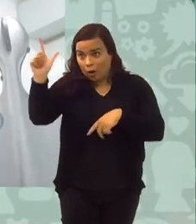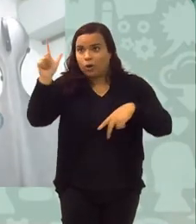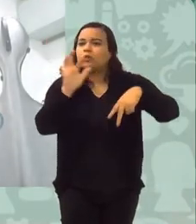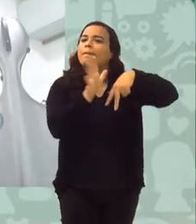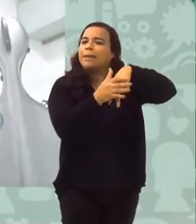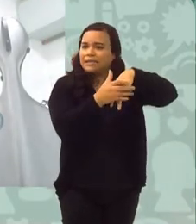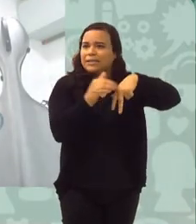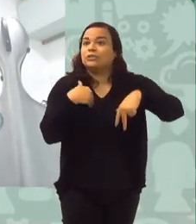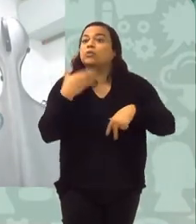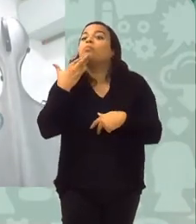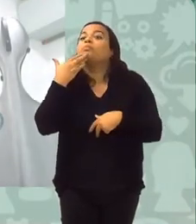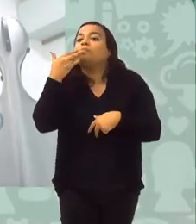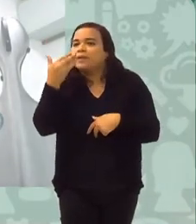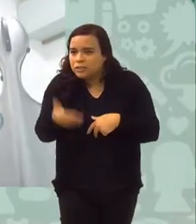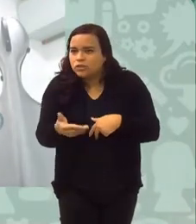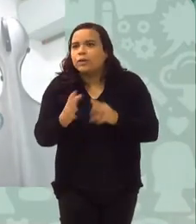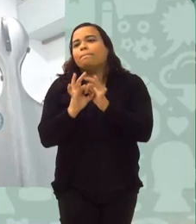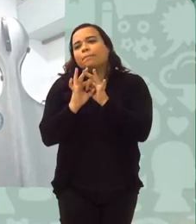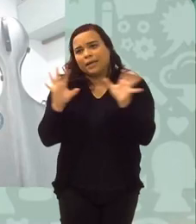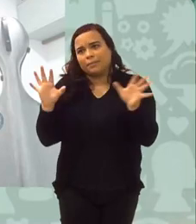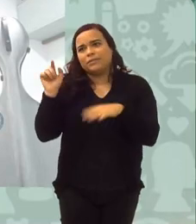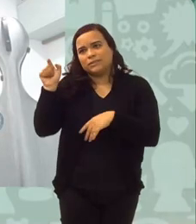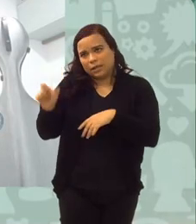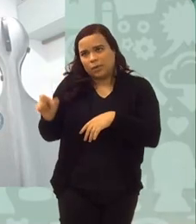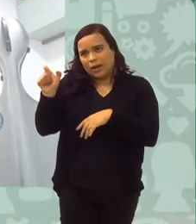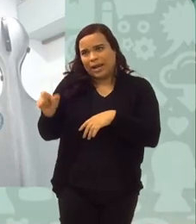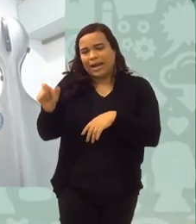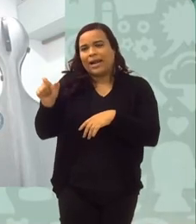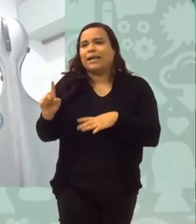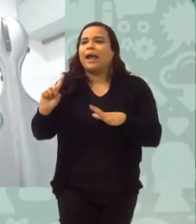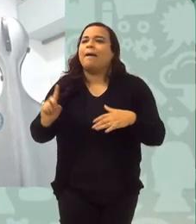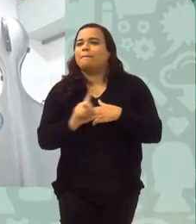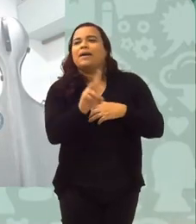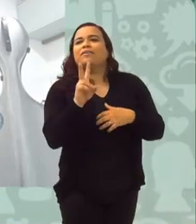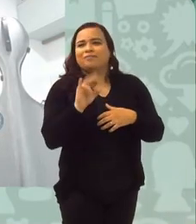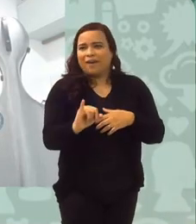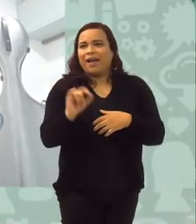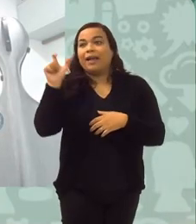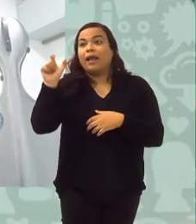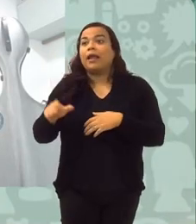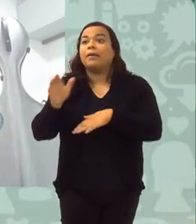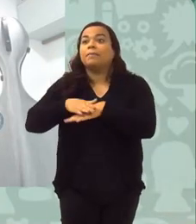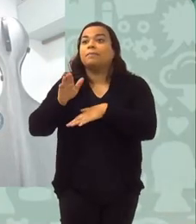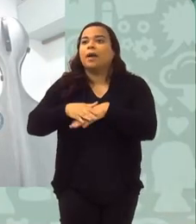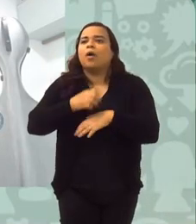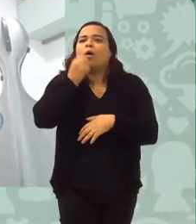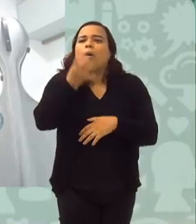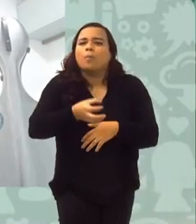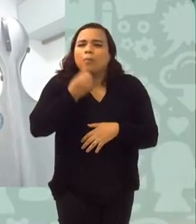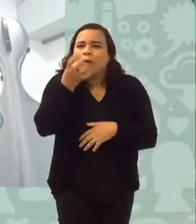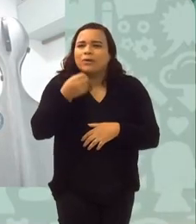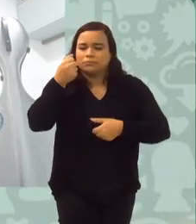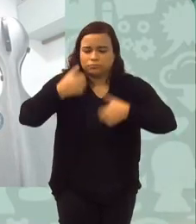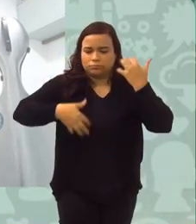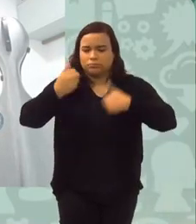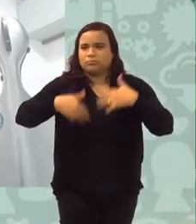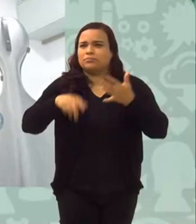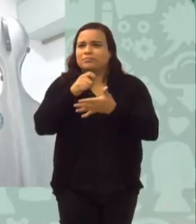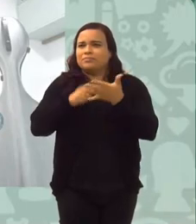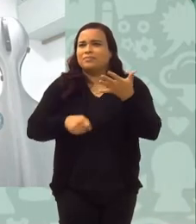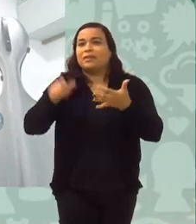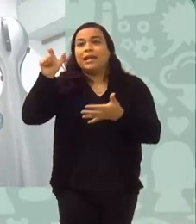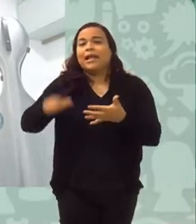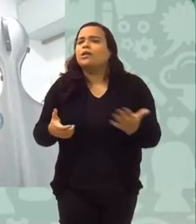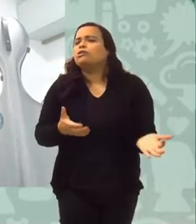para falar, porque é uma coisa bem recente, ele vai aparecer ainda. Ele é compositor, é um garoto muito novinho, de